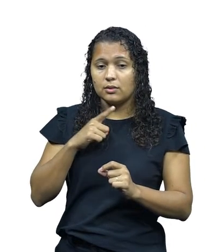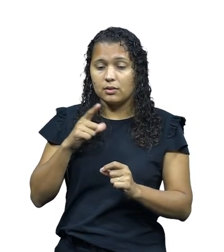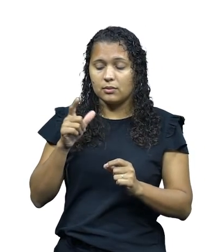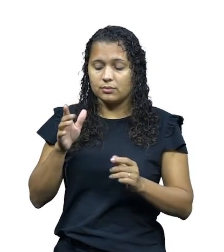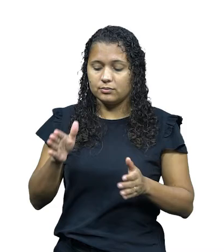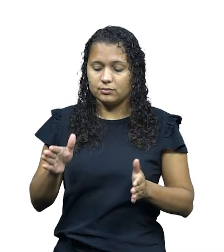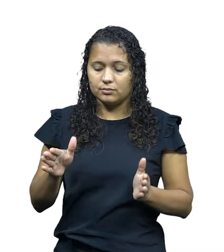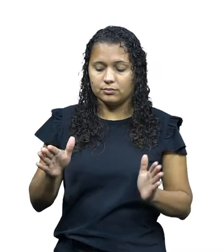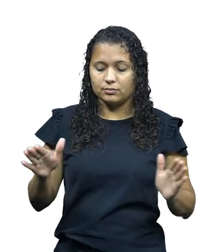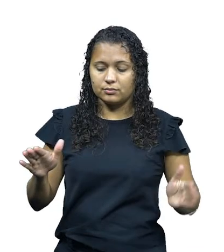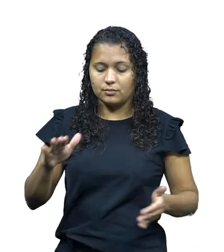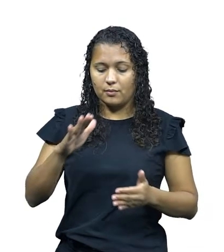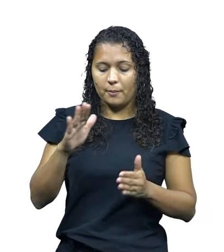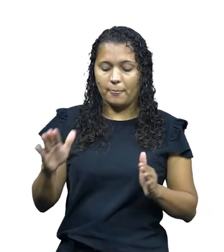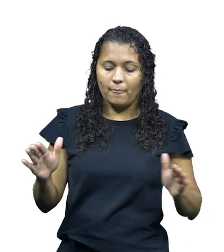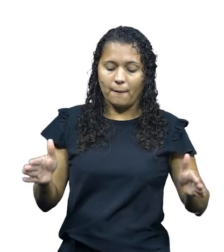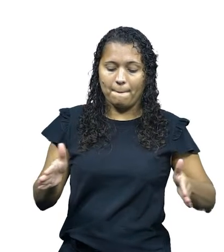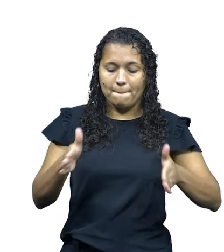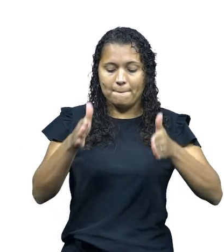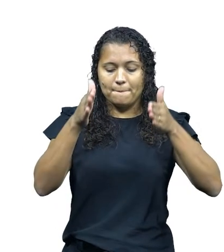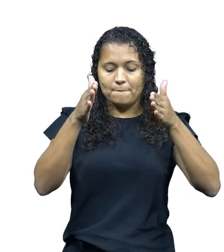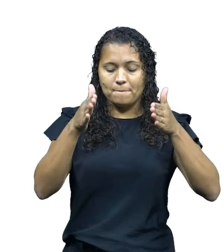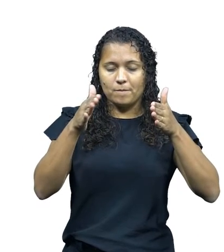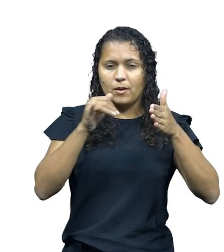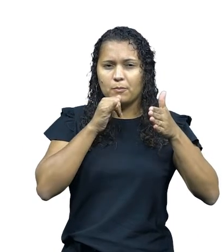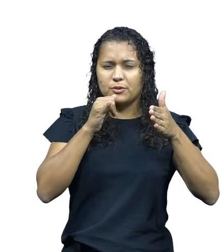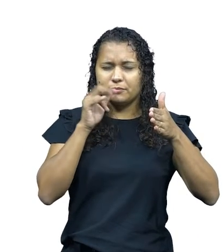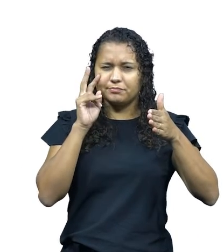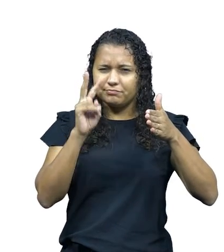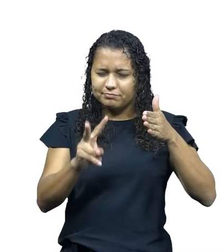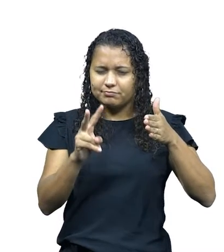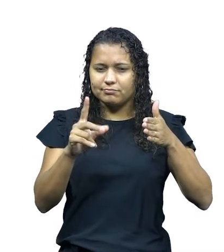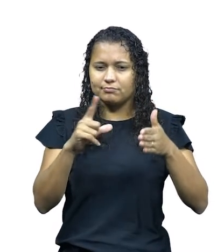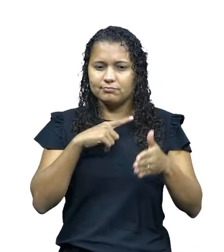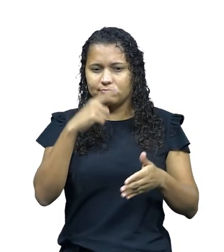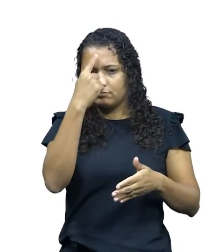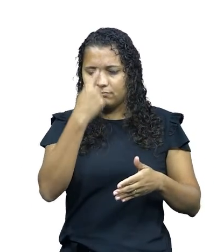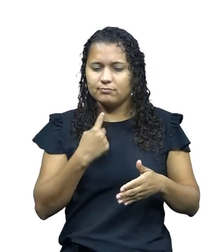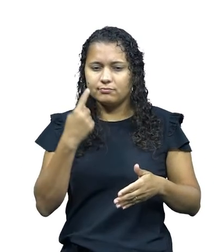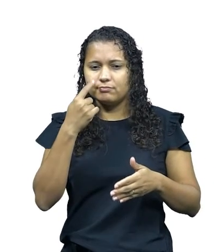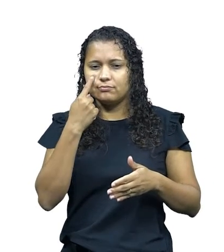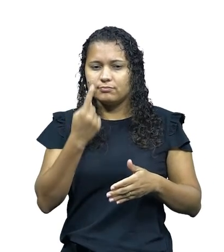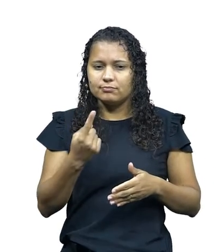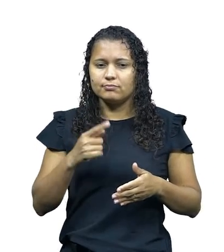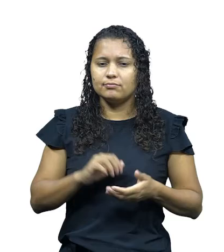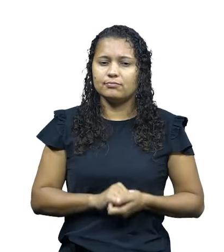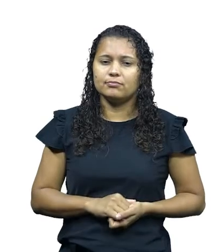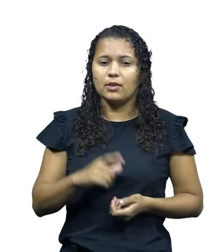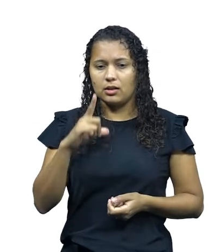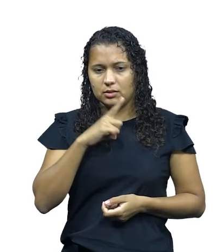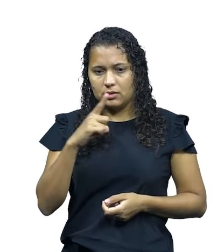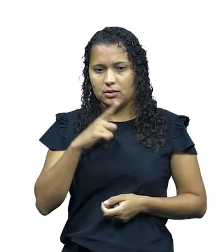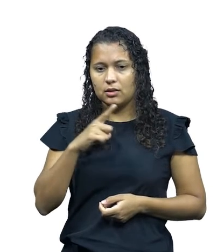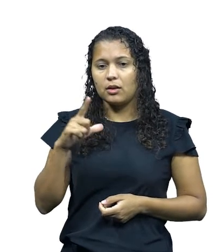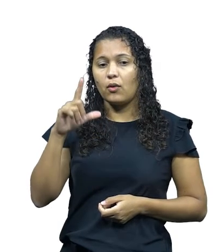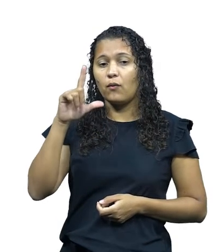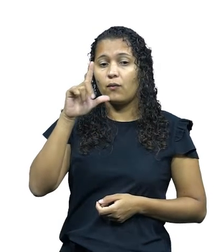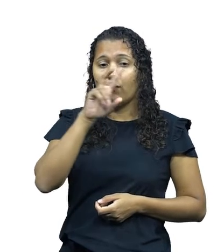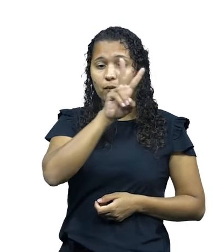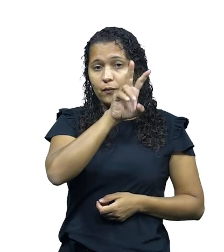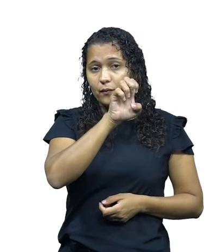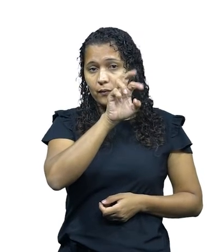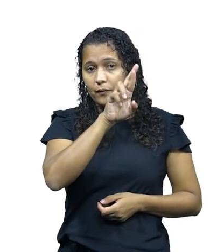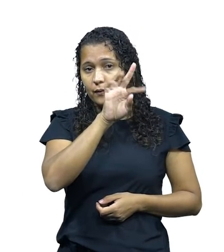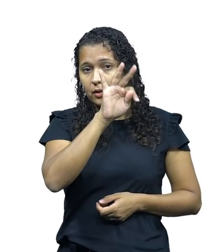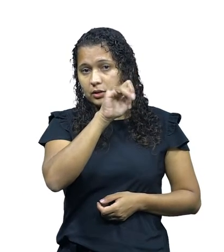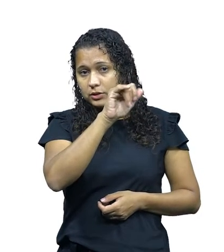tempo, perpendicular ao plano vertical e ao plano horizontal. Então, como a gente pode ver aqui na imagem, nós temos